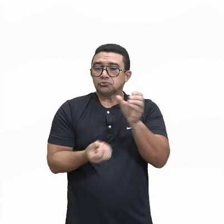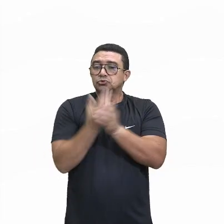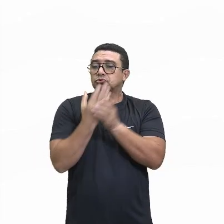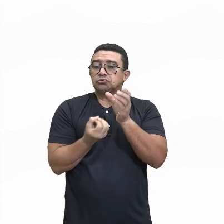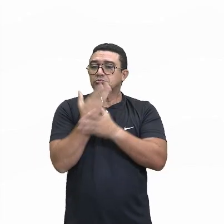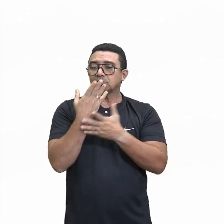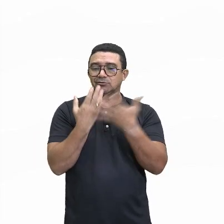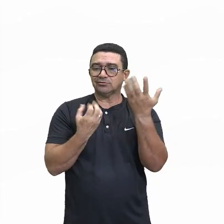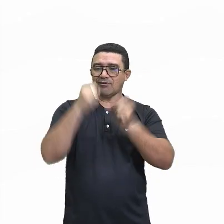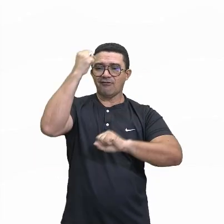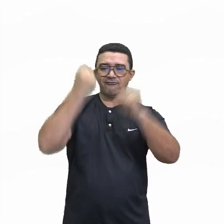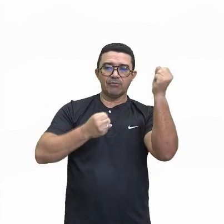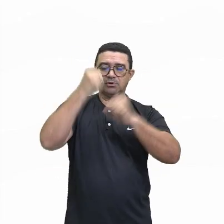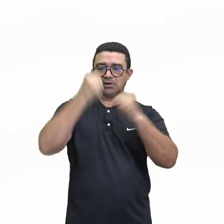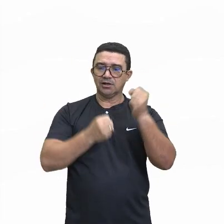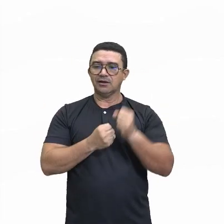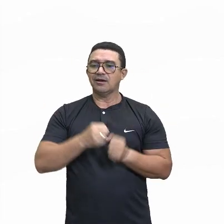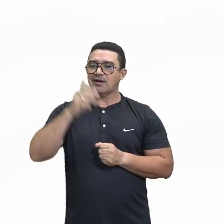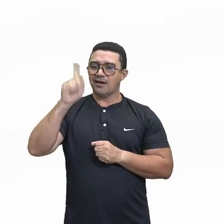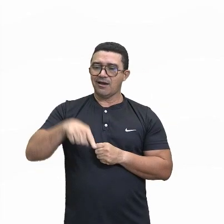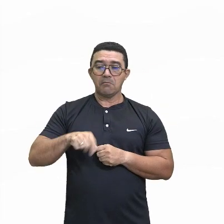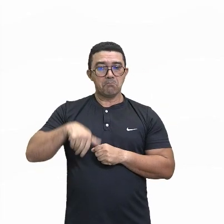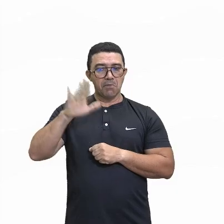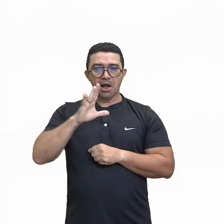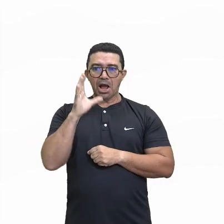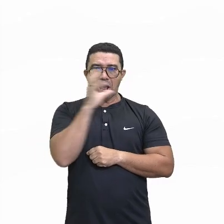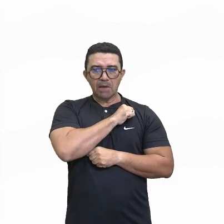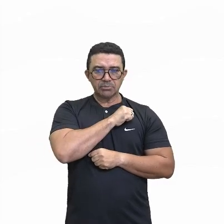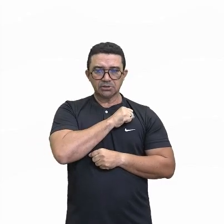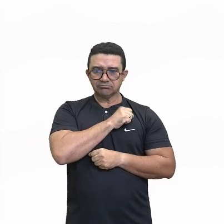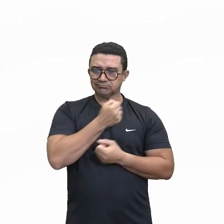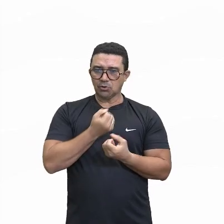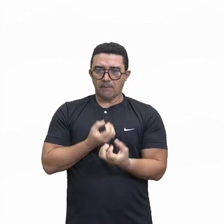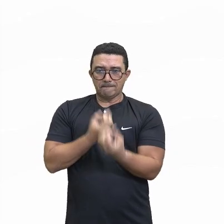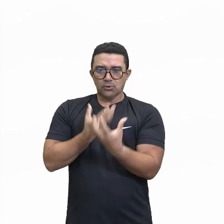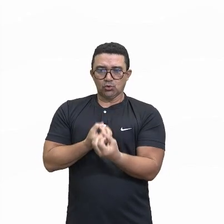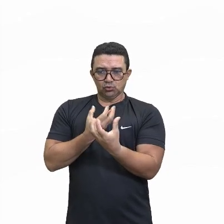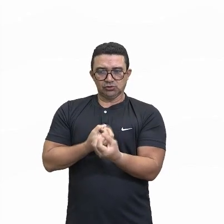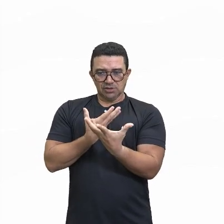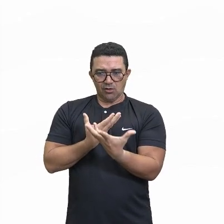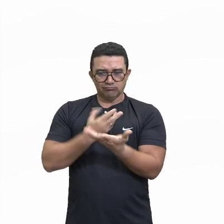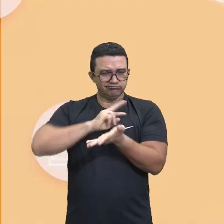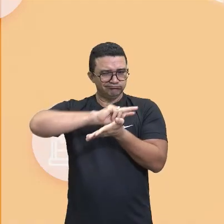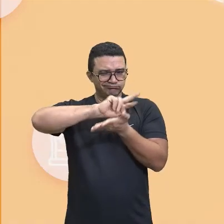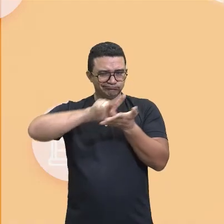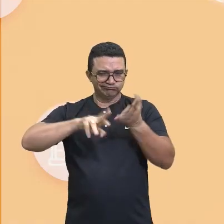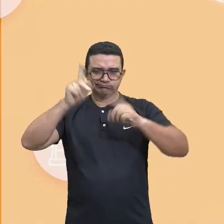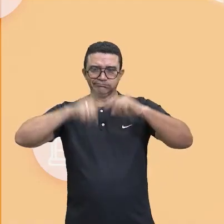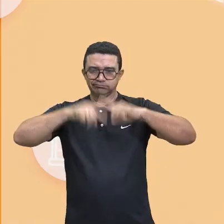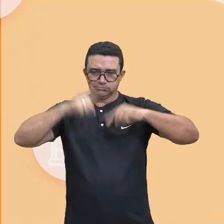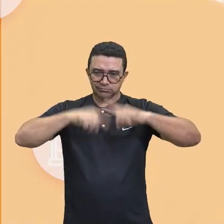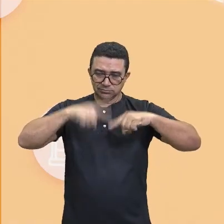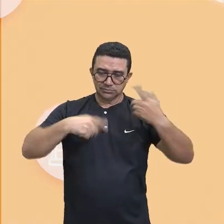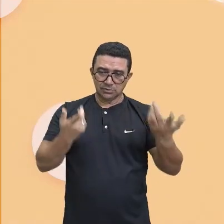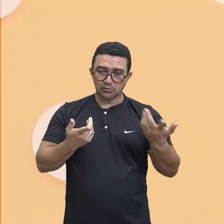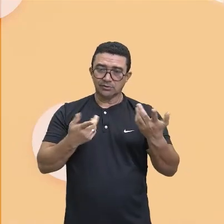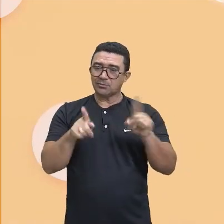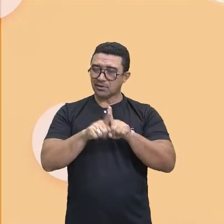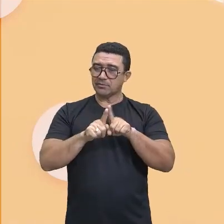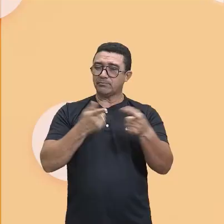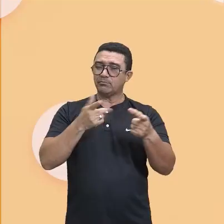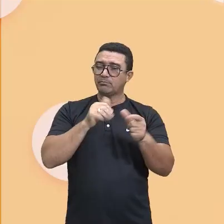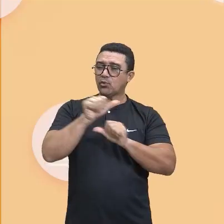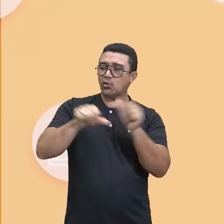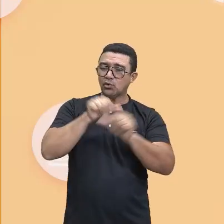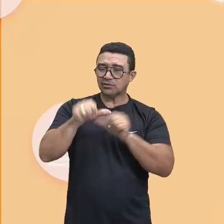coisas são produzidas de maneira muito mais rápida, né? E isso acaba mudando a própria dinâmica nas cidades, né,